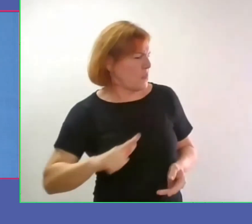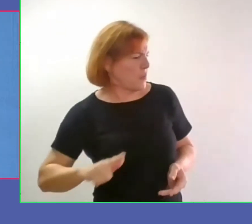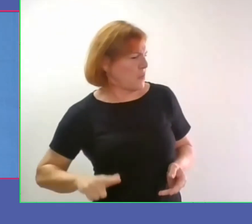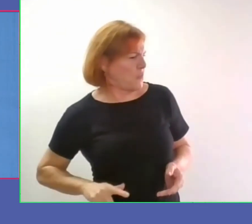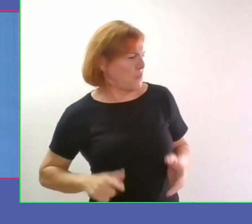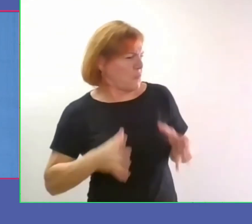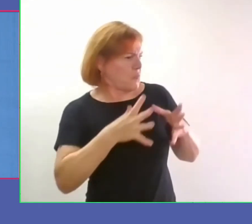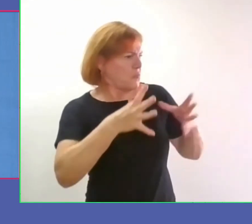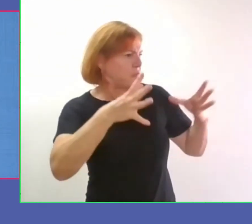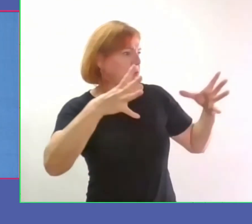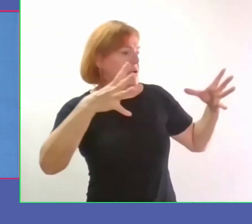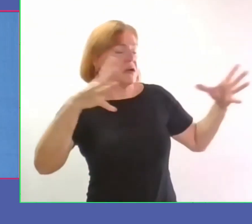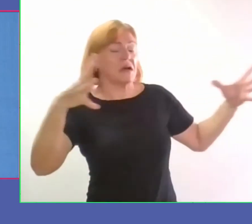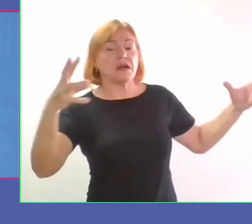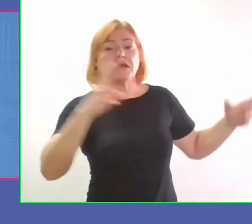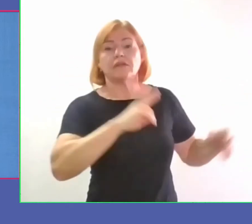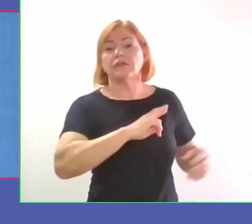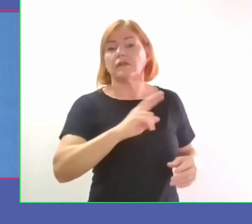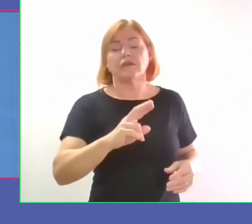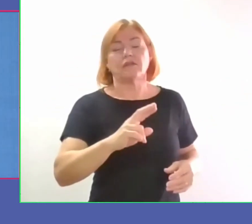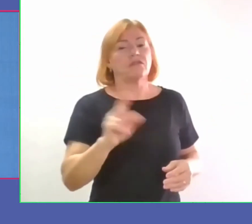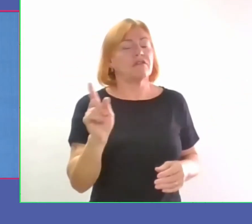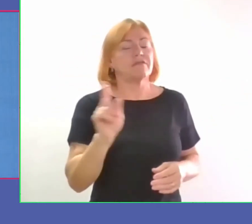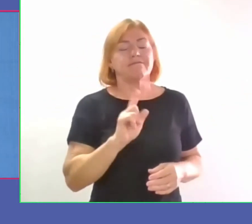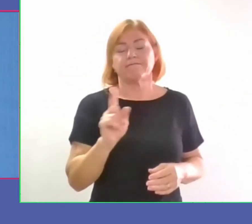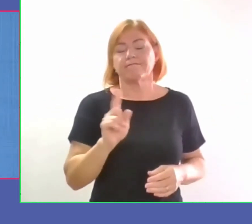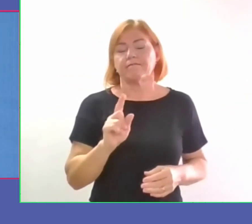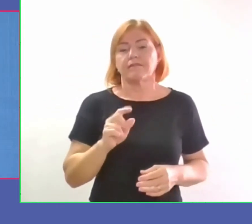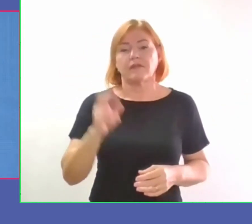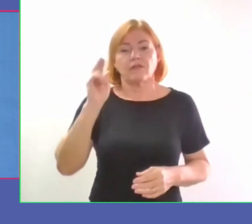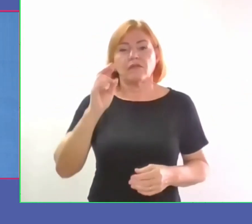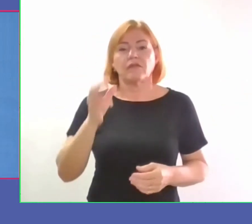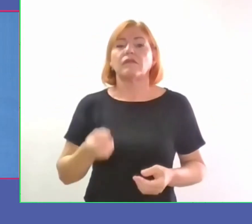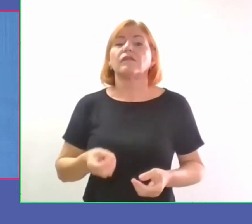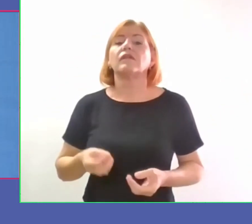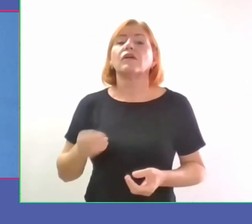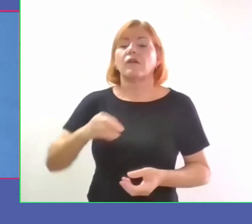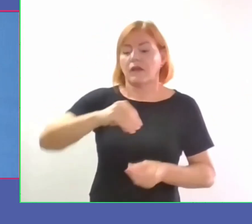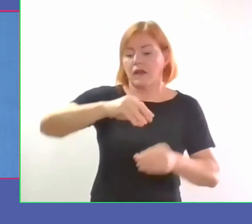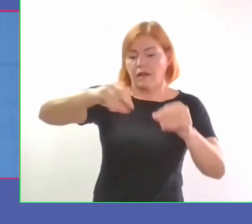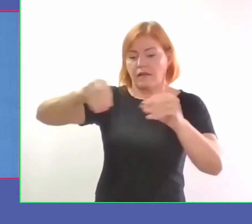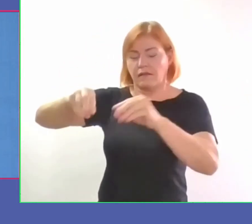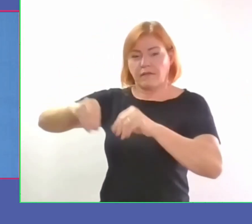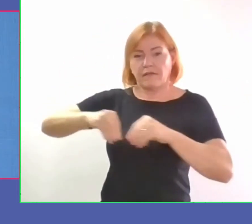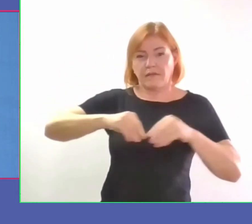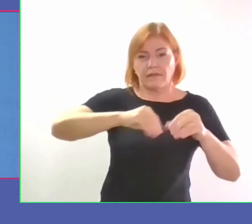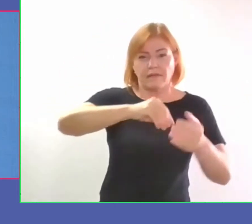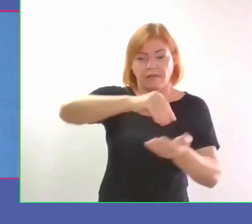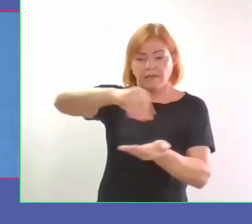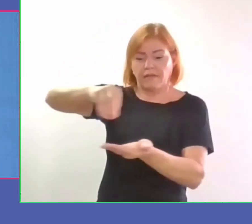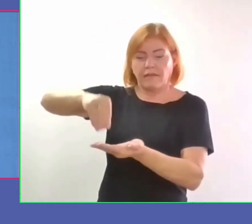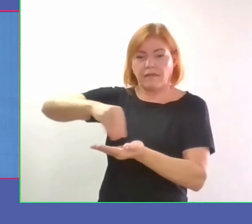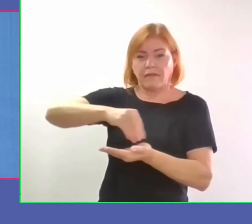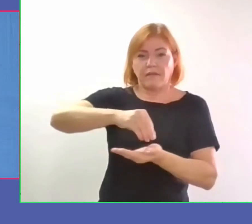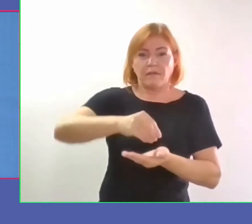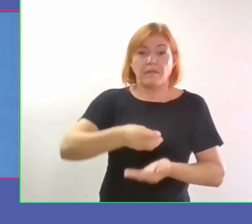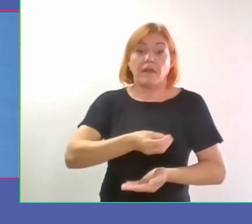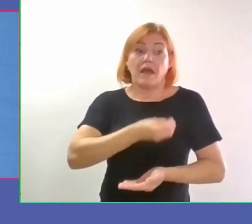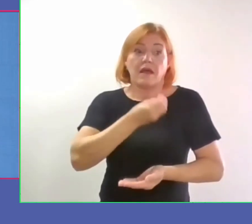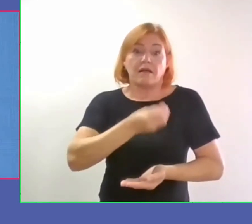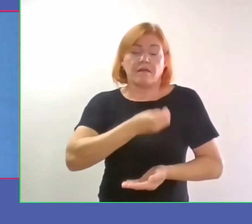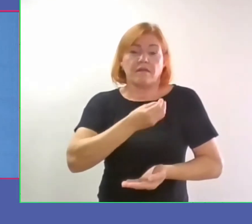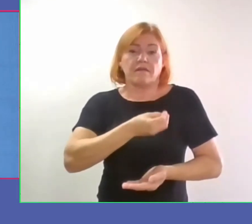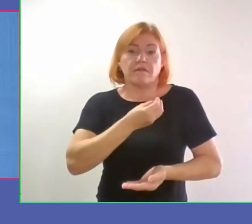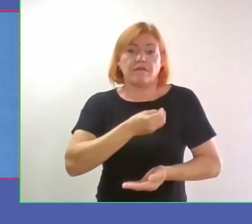introduzir, semear vida. A semente em Mateus 13 é a palavra do